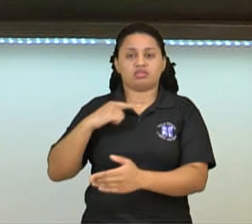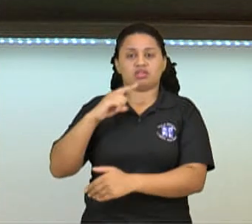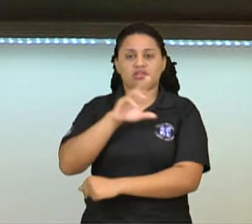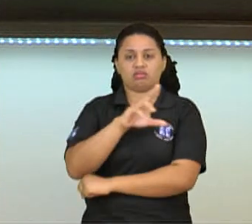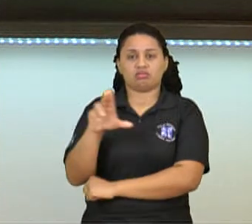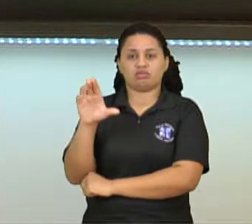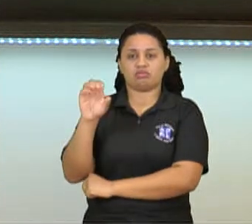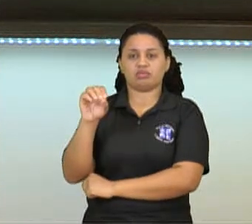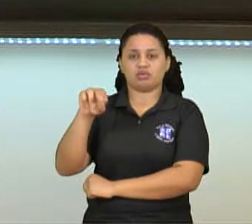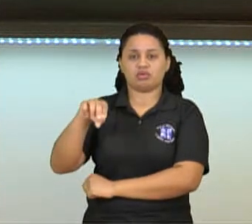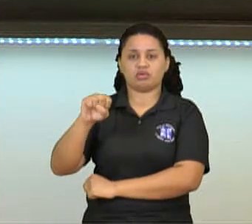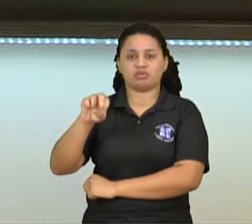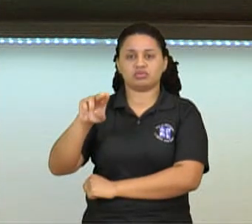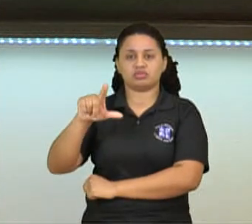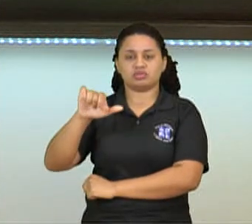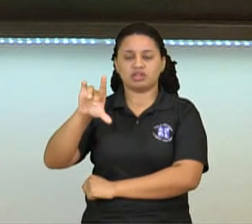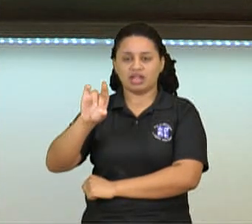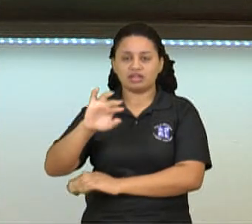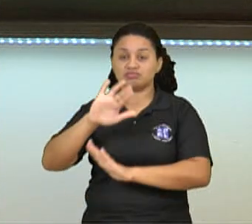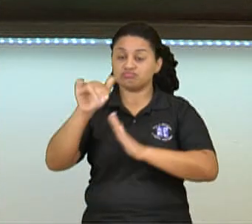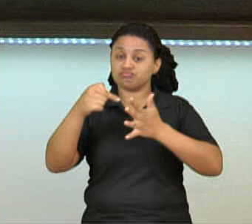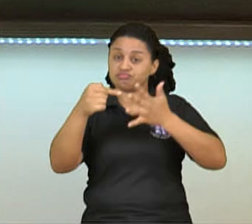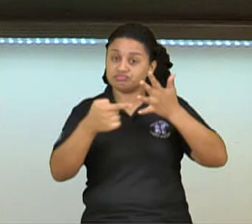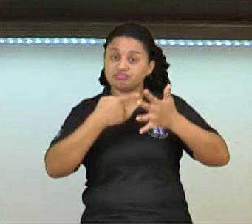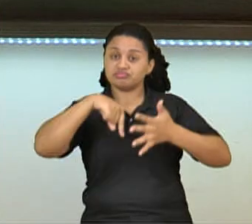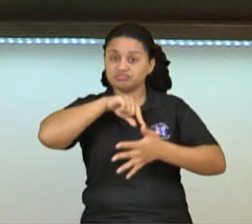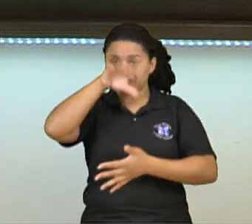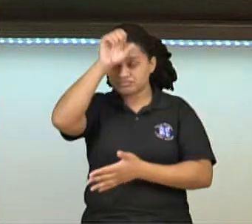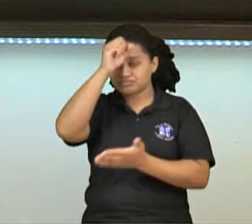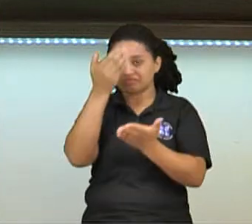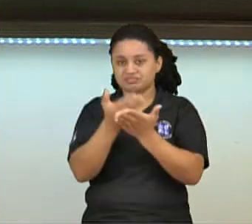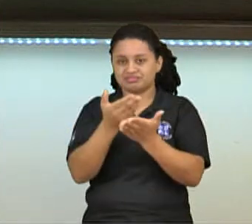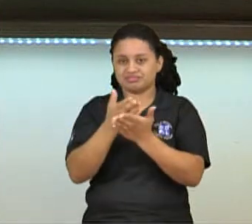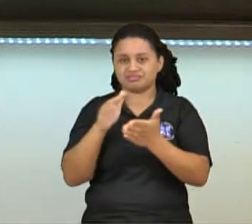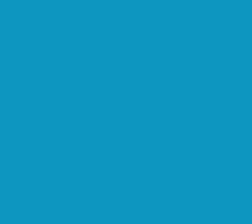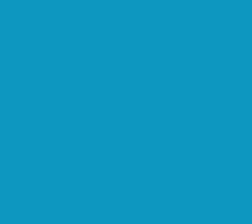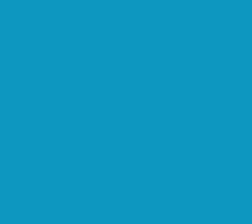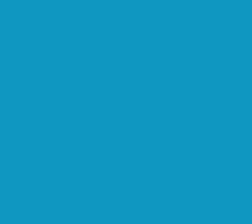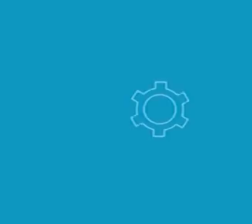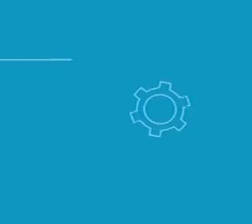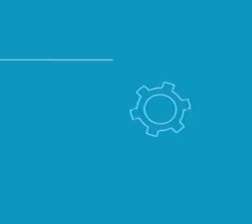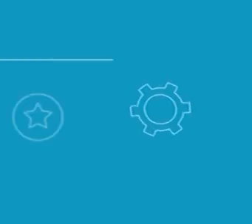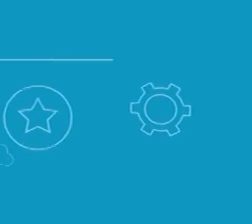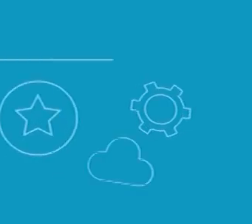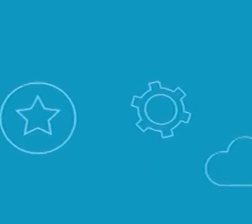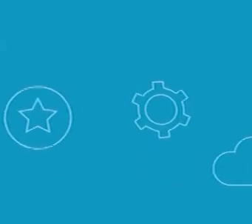Consulado. Foi isso, gente, tudo isso que a gente aprendeu nessa aula. Até a próxima!